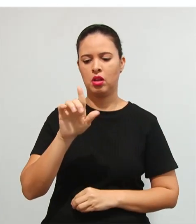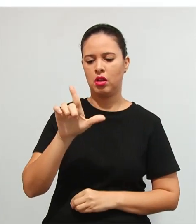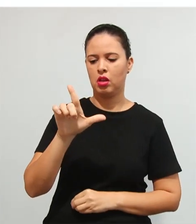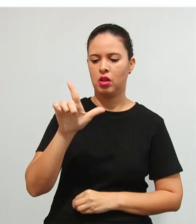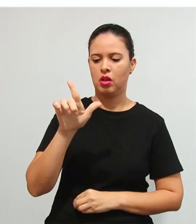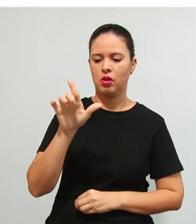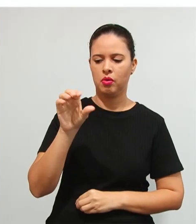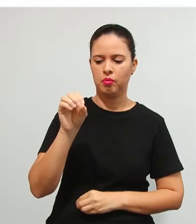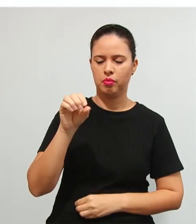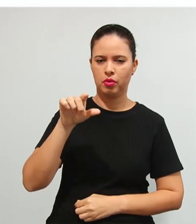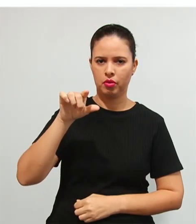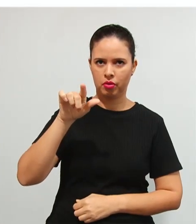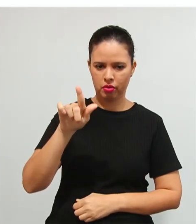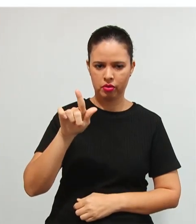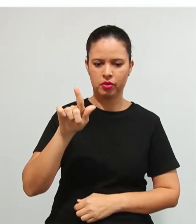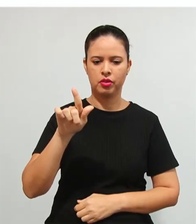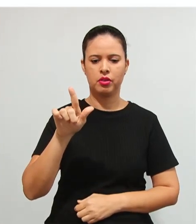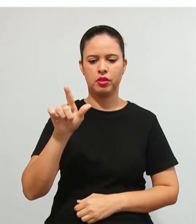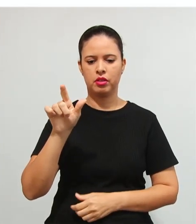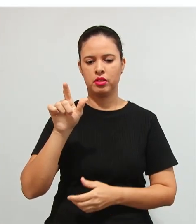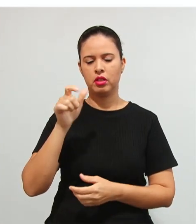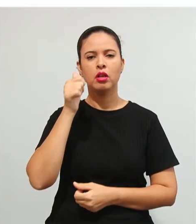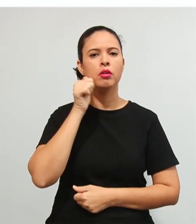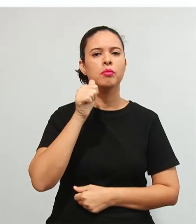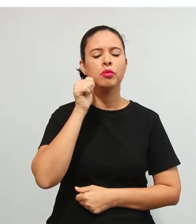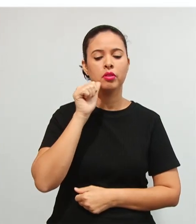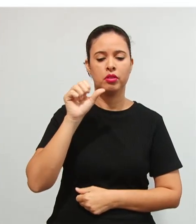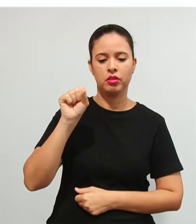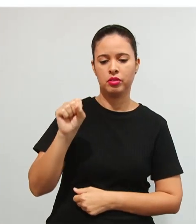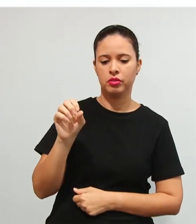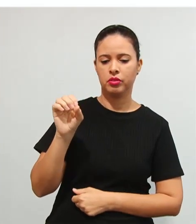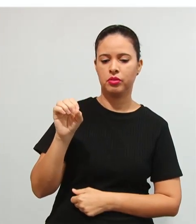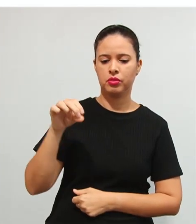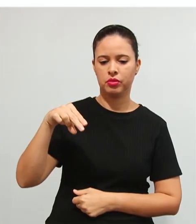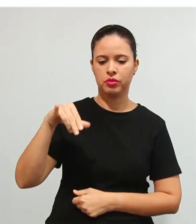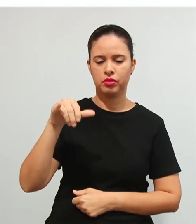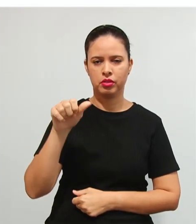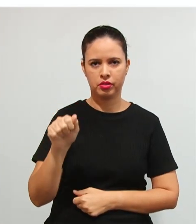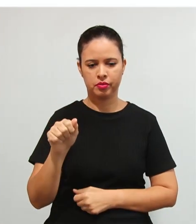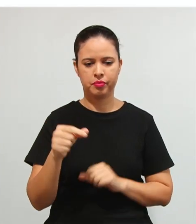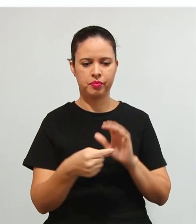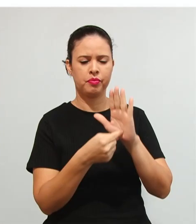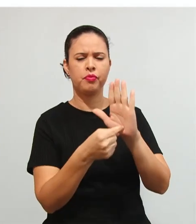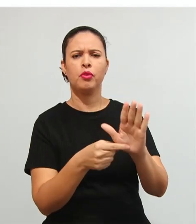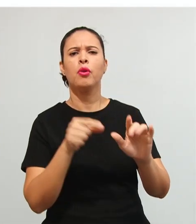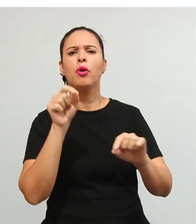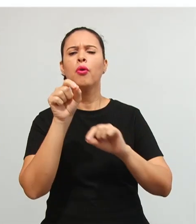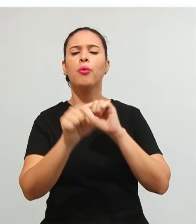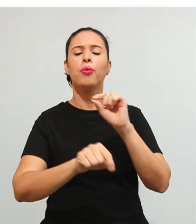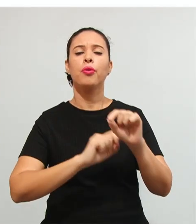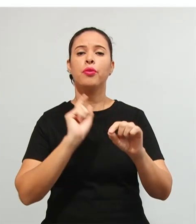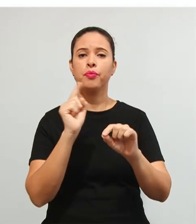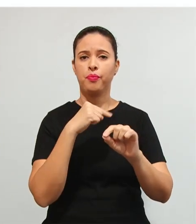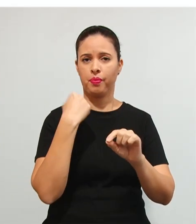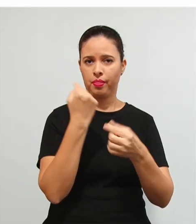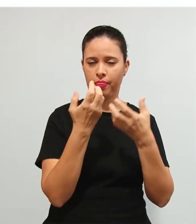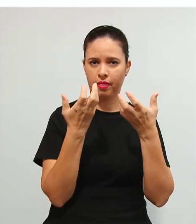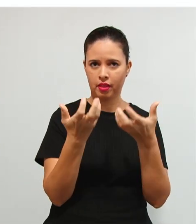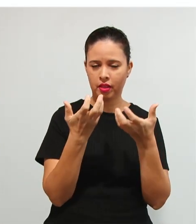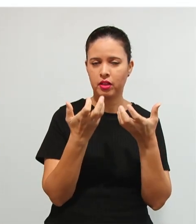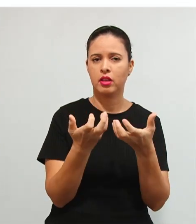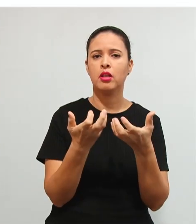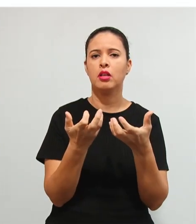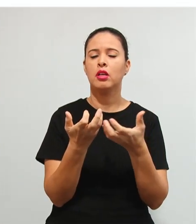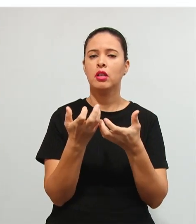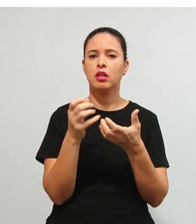Bertotti, que ela traz o seguinte: o que a gente quer quando a gente faz com que os alunos utilizem